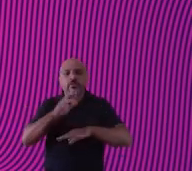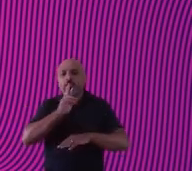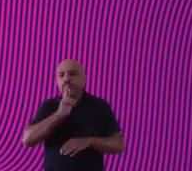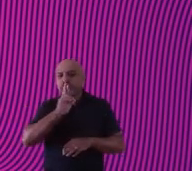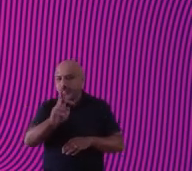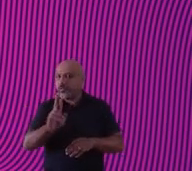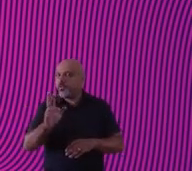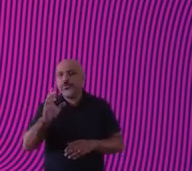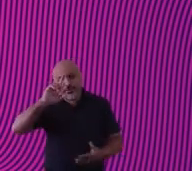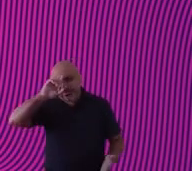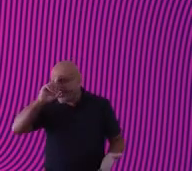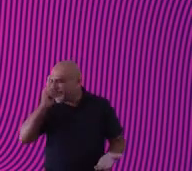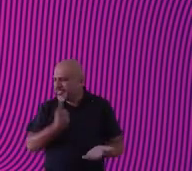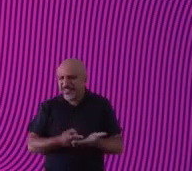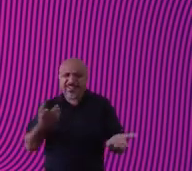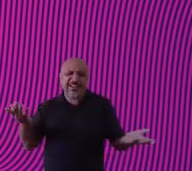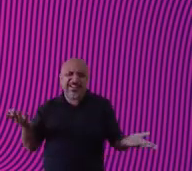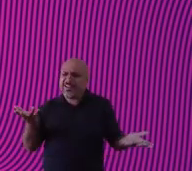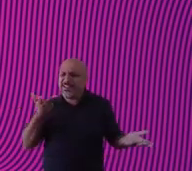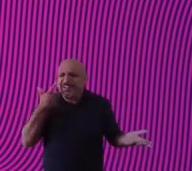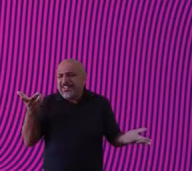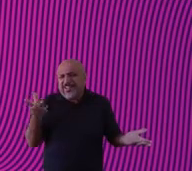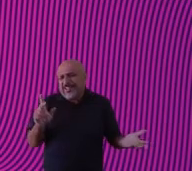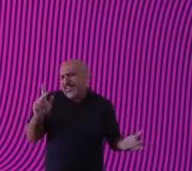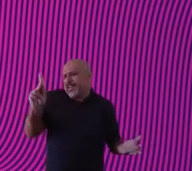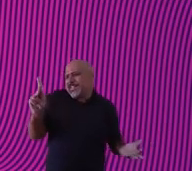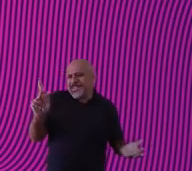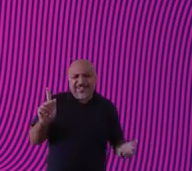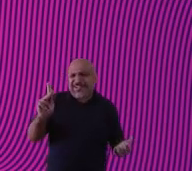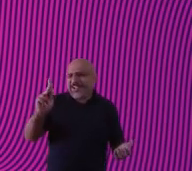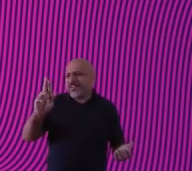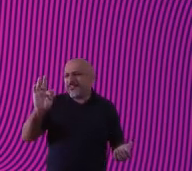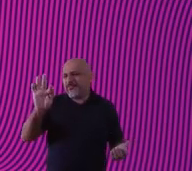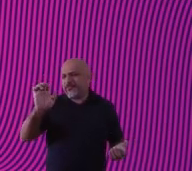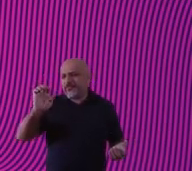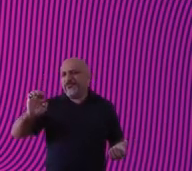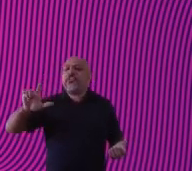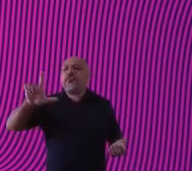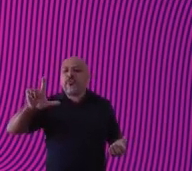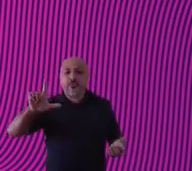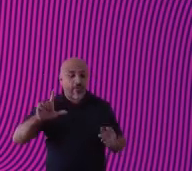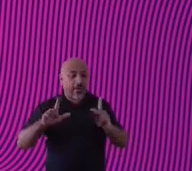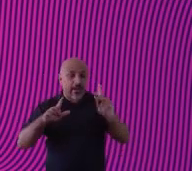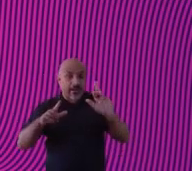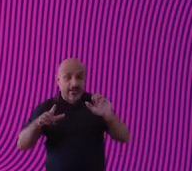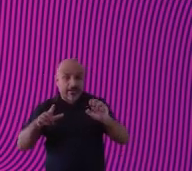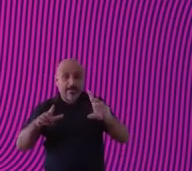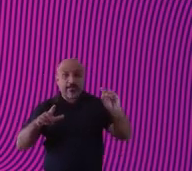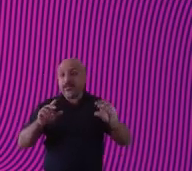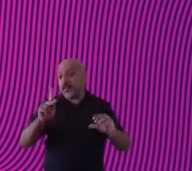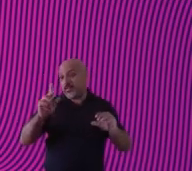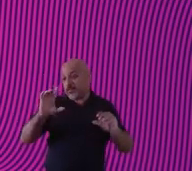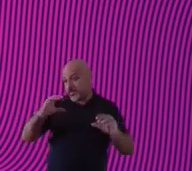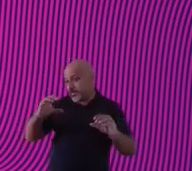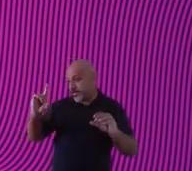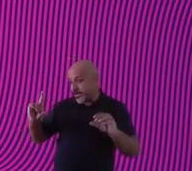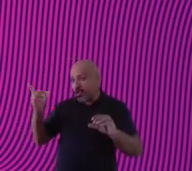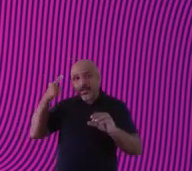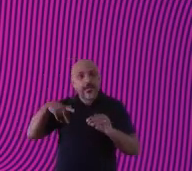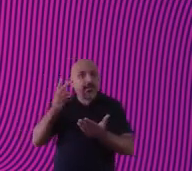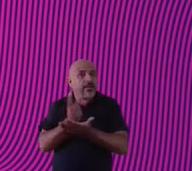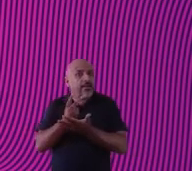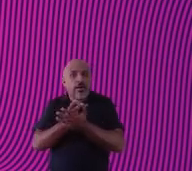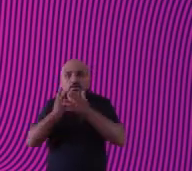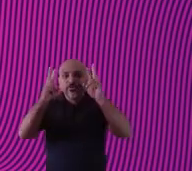muito muito decisiva é claro que com cá né um perfil né mas se vê a carreira receber mais uma vez o grau de evidência